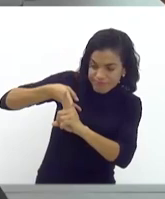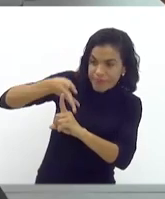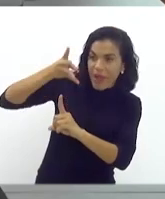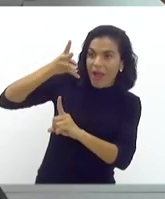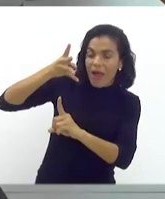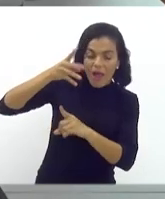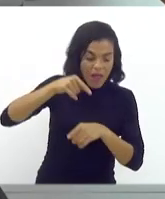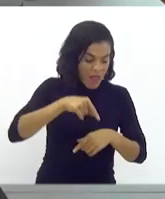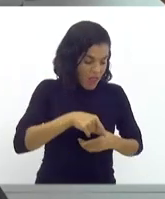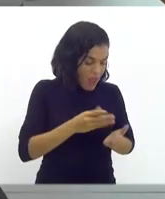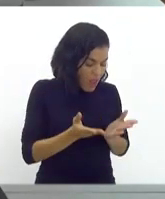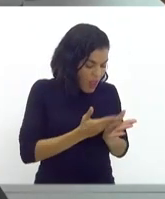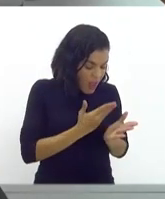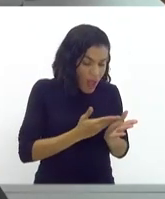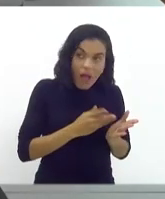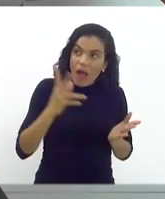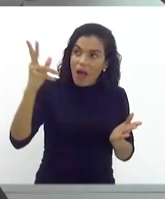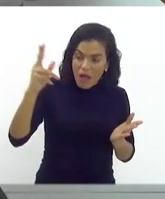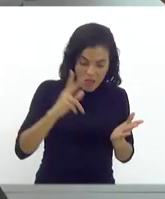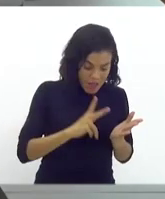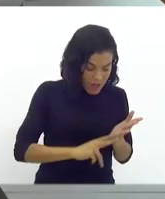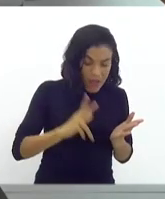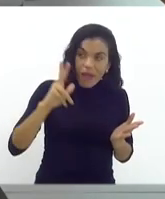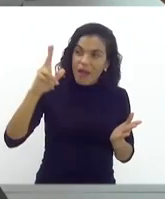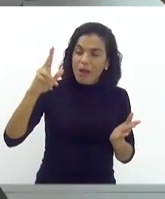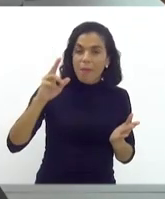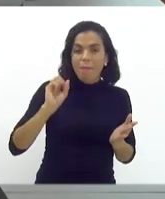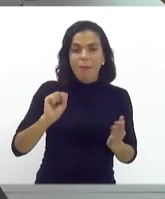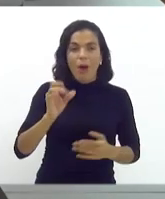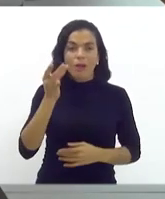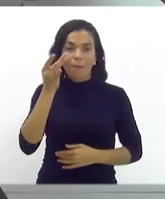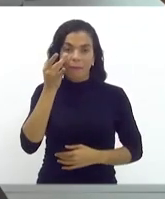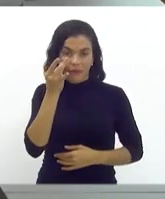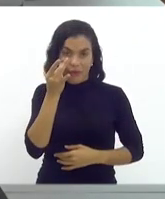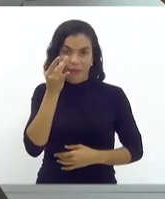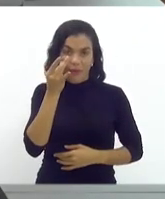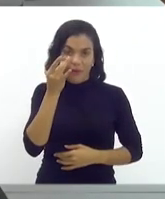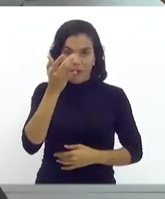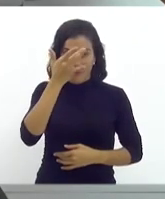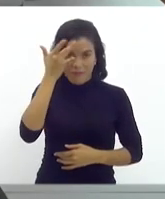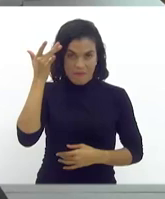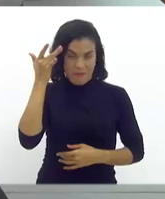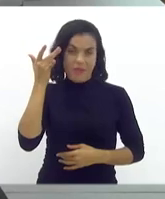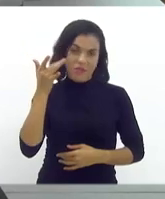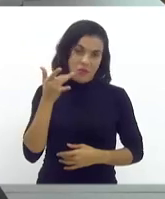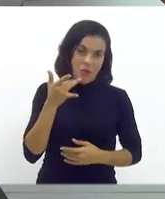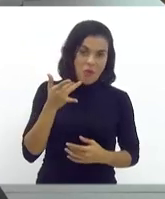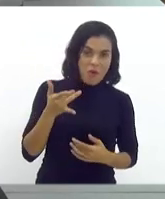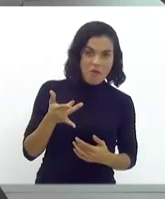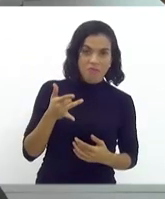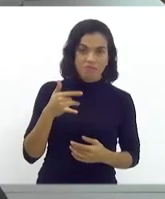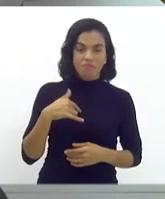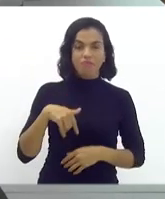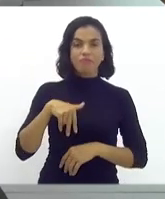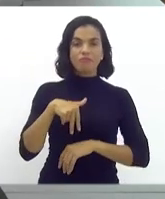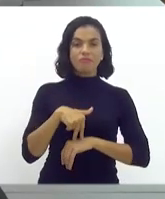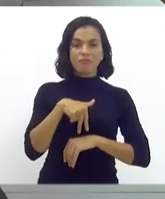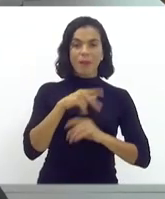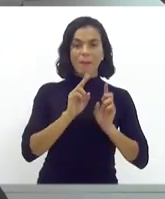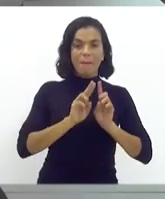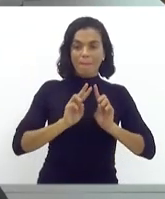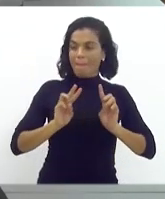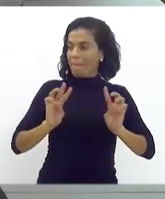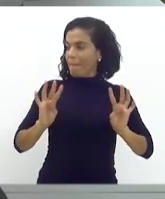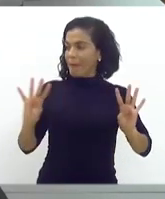pessoas ele pode ocorrer pessoalmente né onde a pessoa é colocada para se reconhecida cumpridas